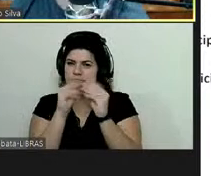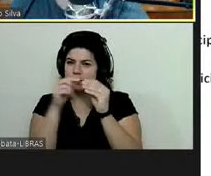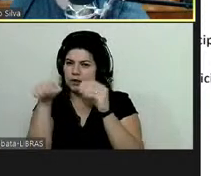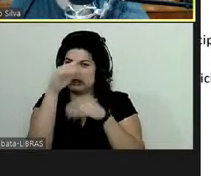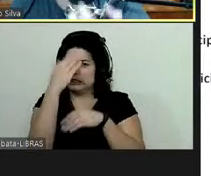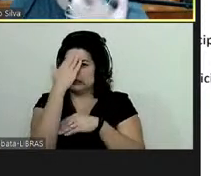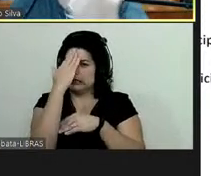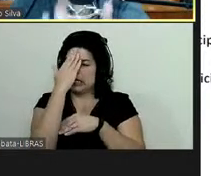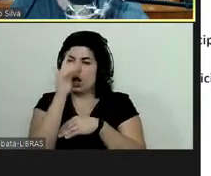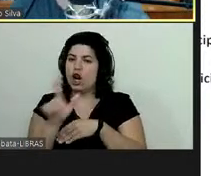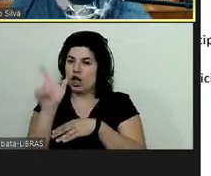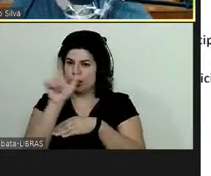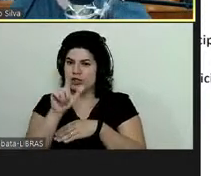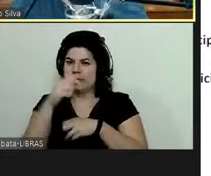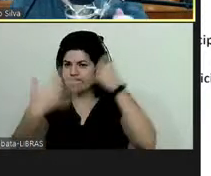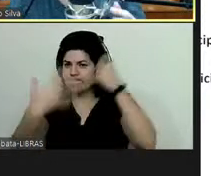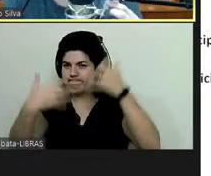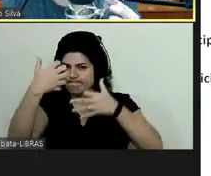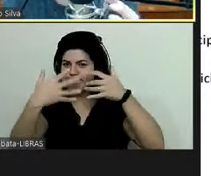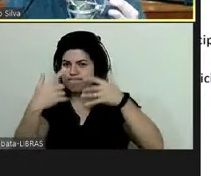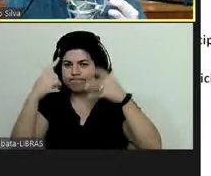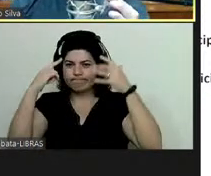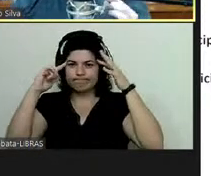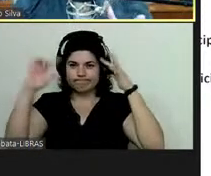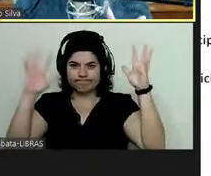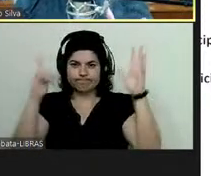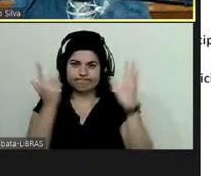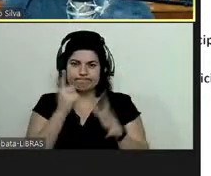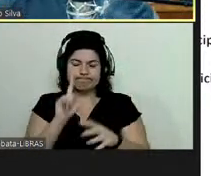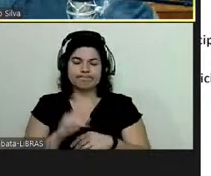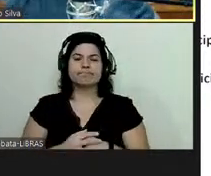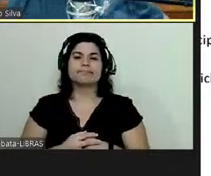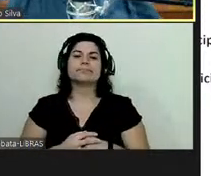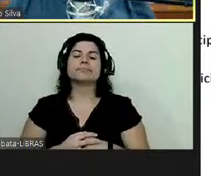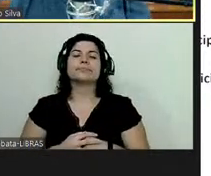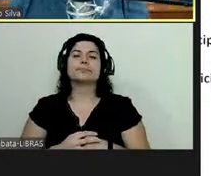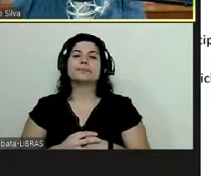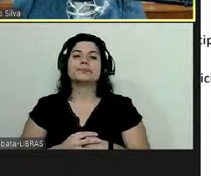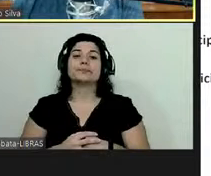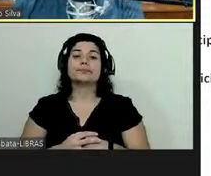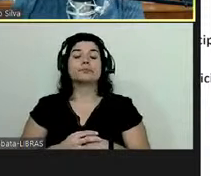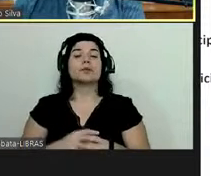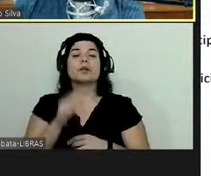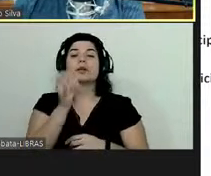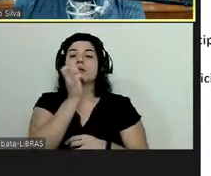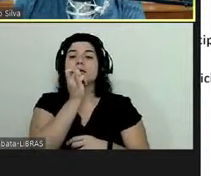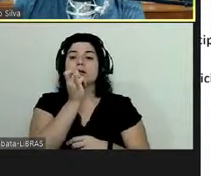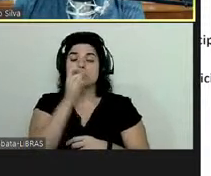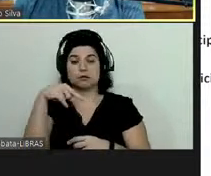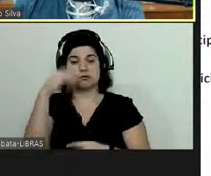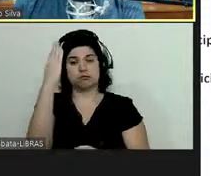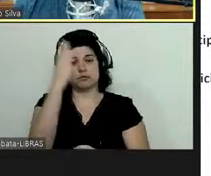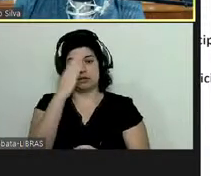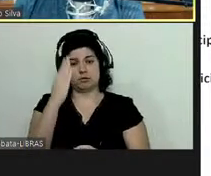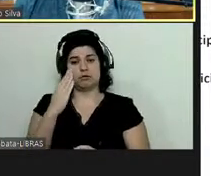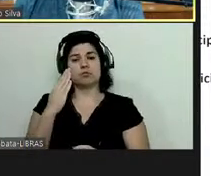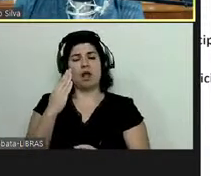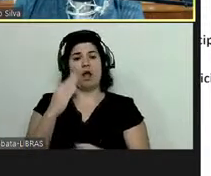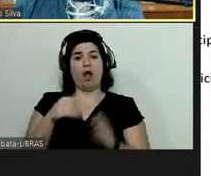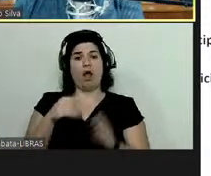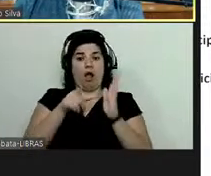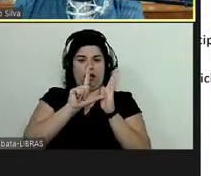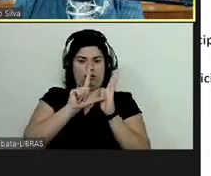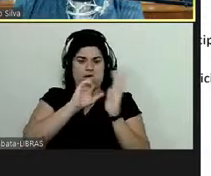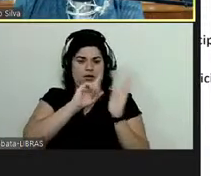entenderem a lógica do argumento aqui vocês entender a linha de raciocínio por exemplo o Brasil antes de ser uma